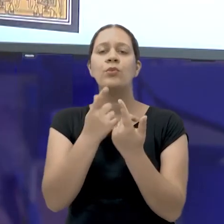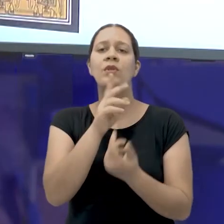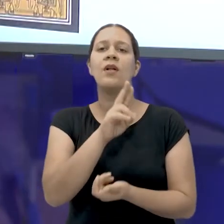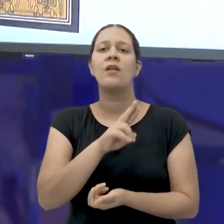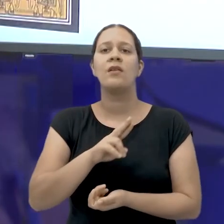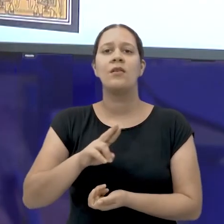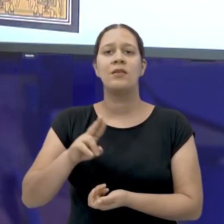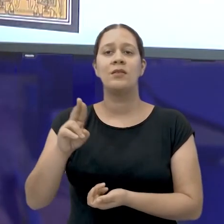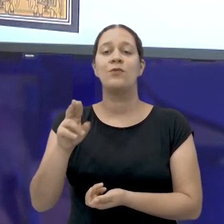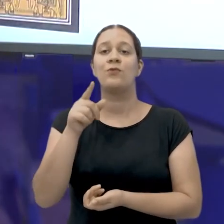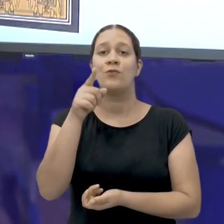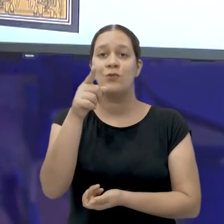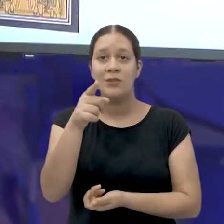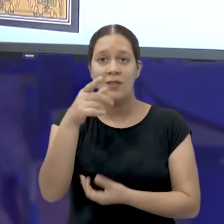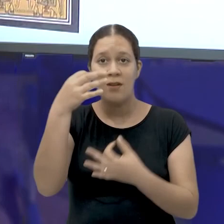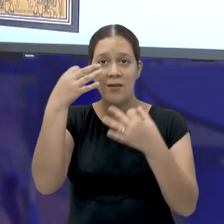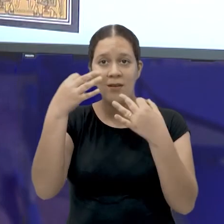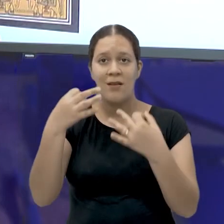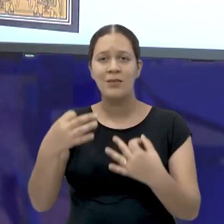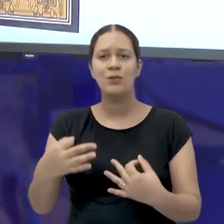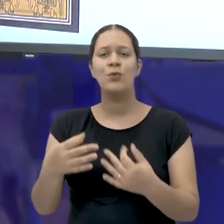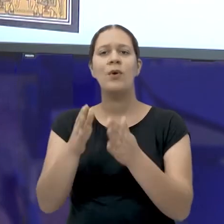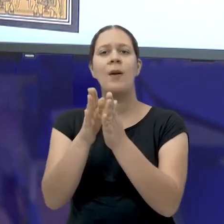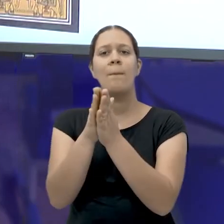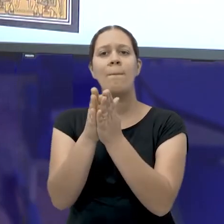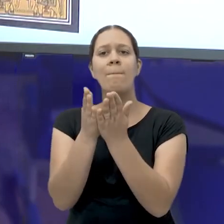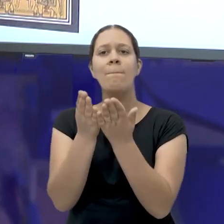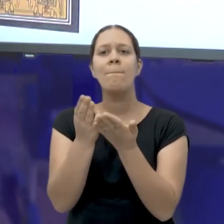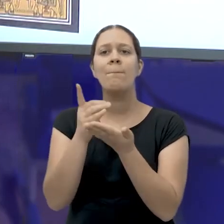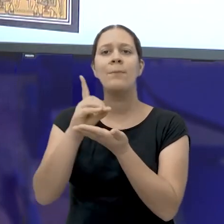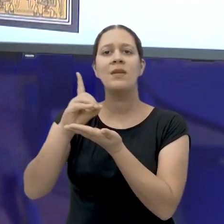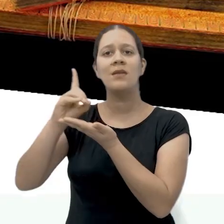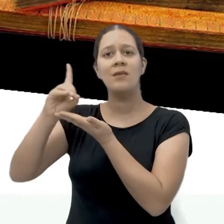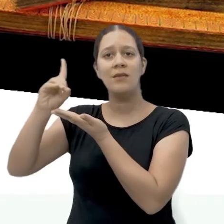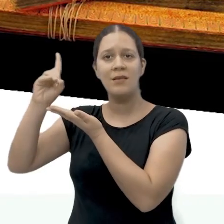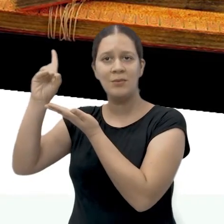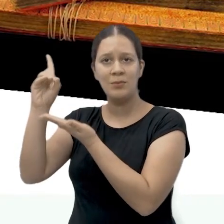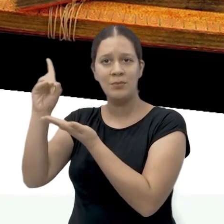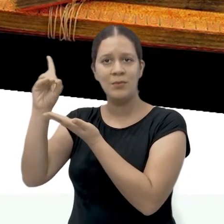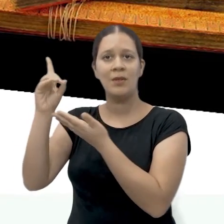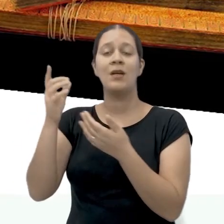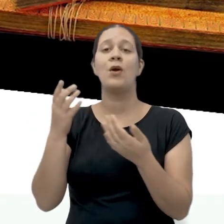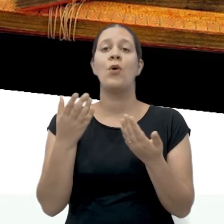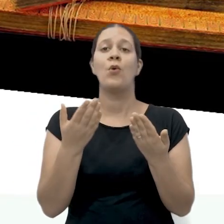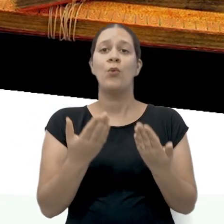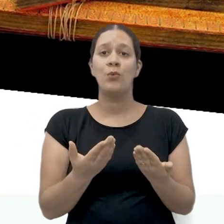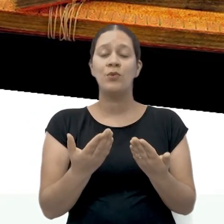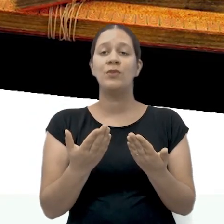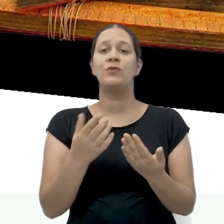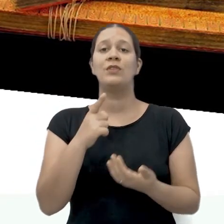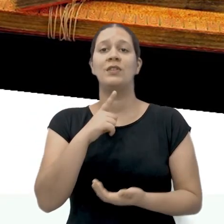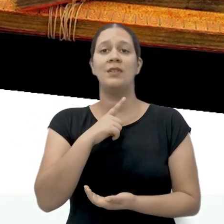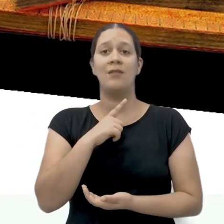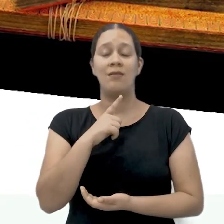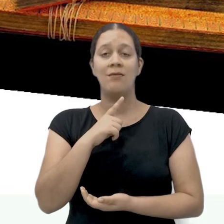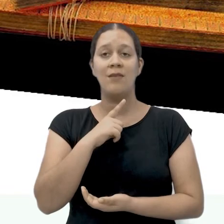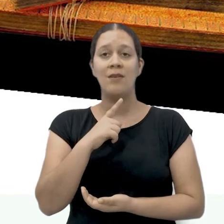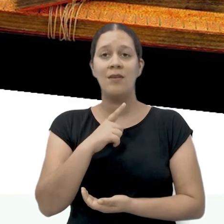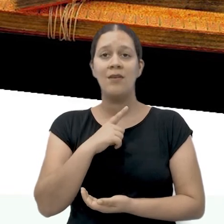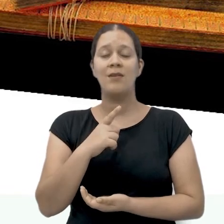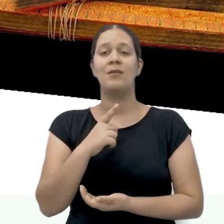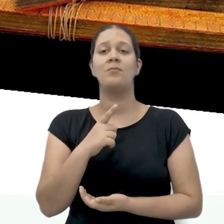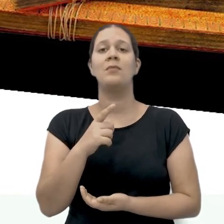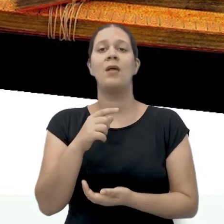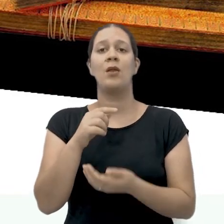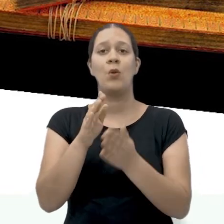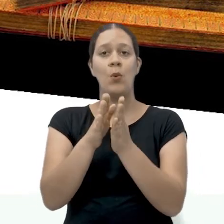bem, acertou você que disse que é a Bíblia. É verdade. O livro bíblico, aquele conjunto de livros, por isso